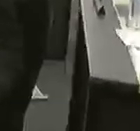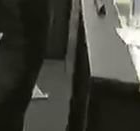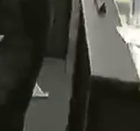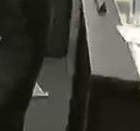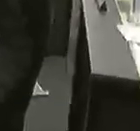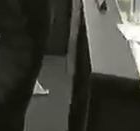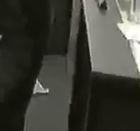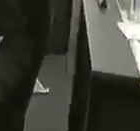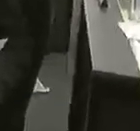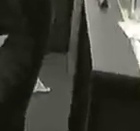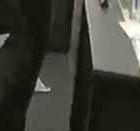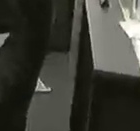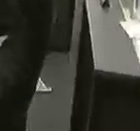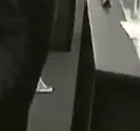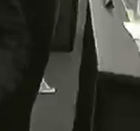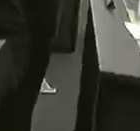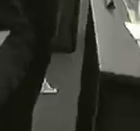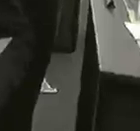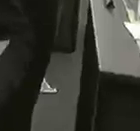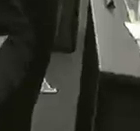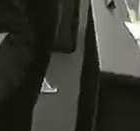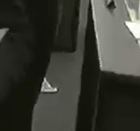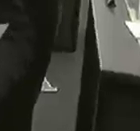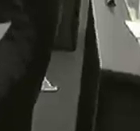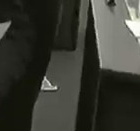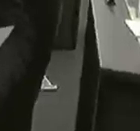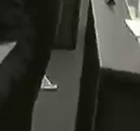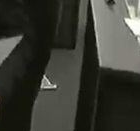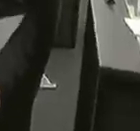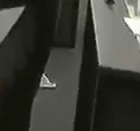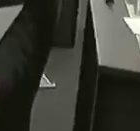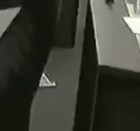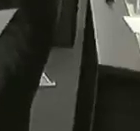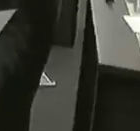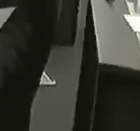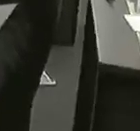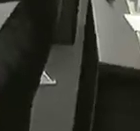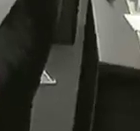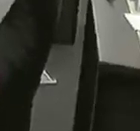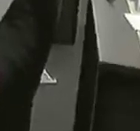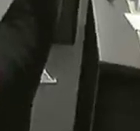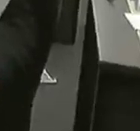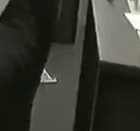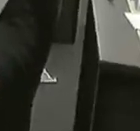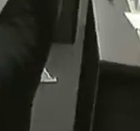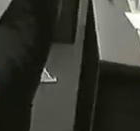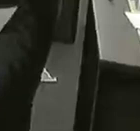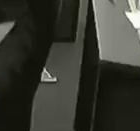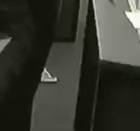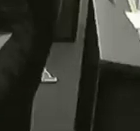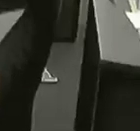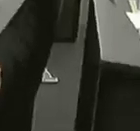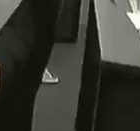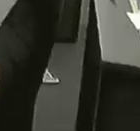denominação de rua Oswaldo Lopes, de autoria do vereador Meidão; denominação de laboratório municipal Carlos Eduardo de